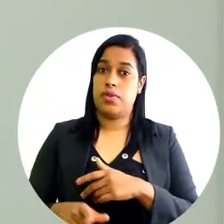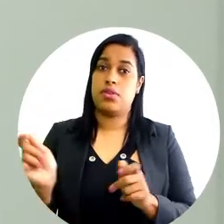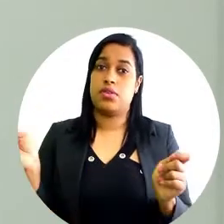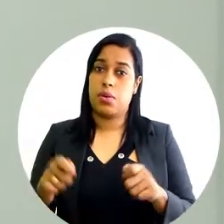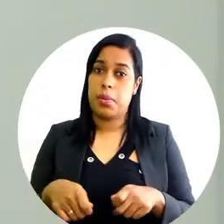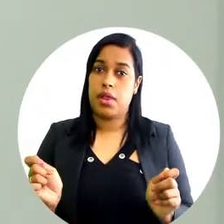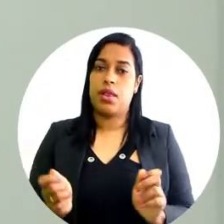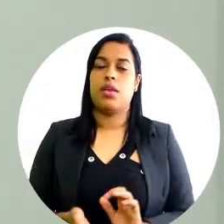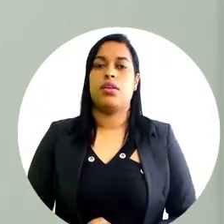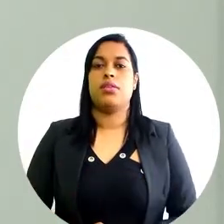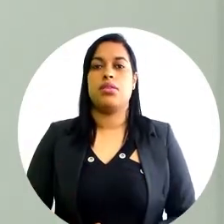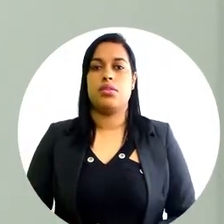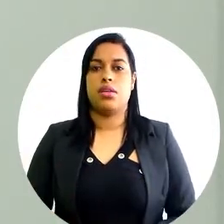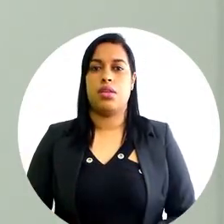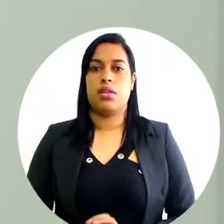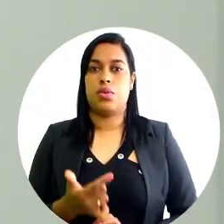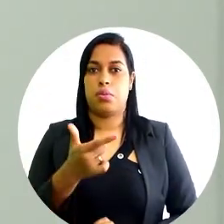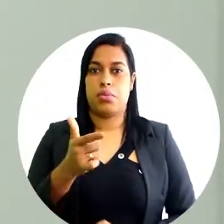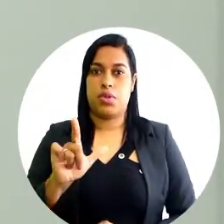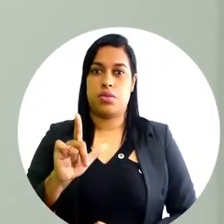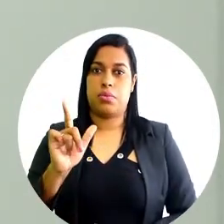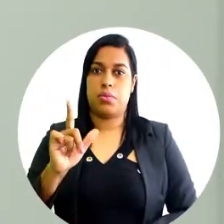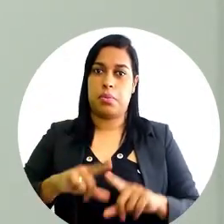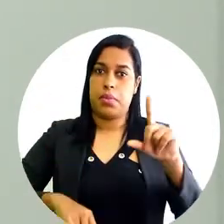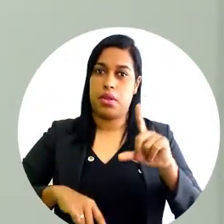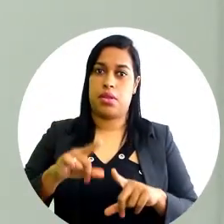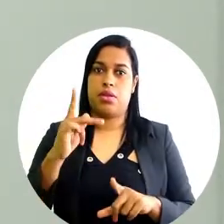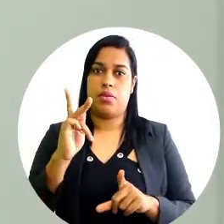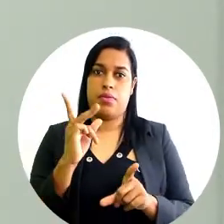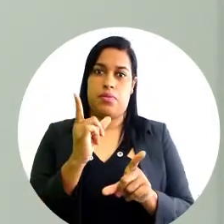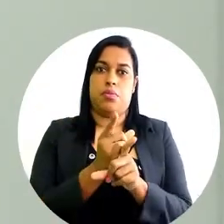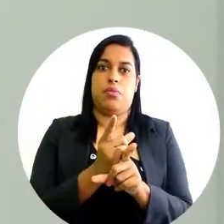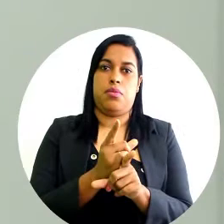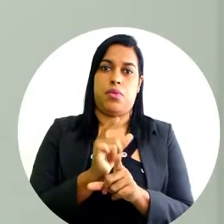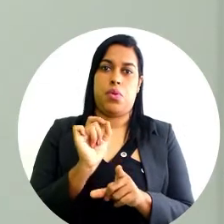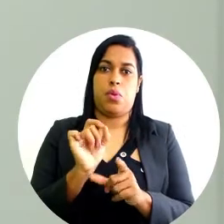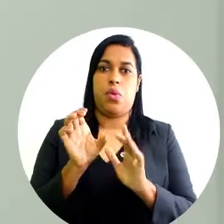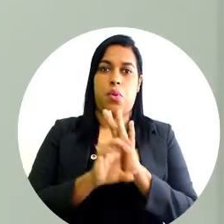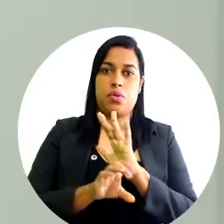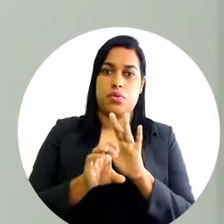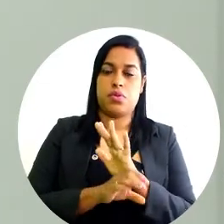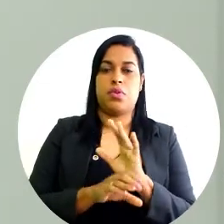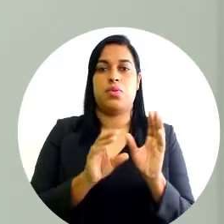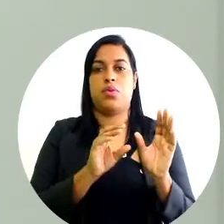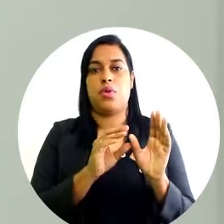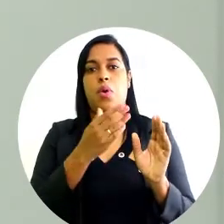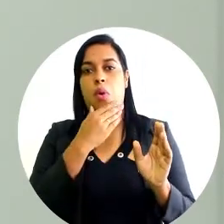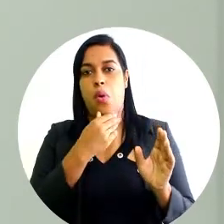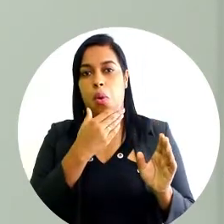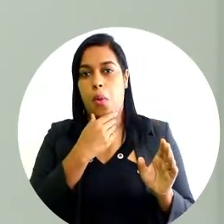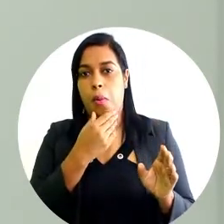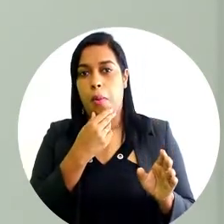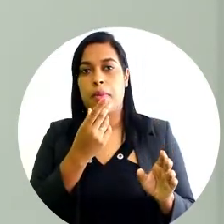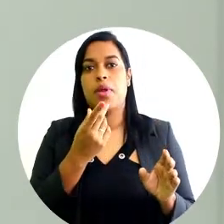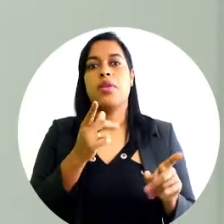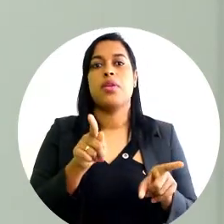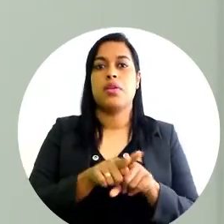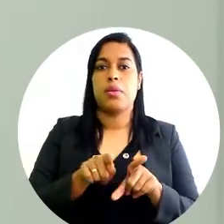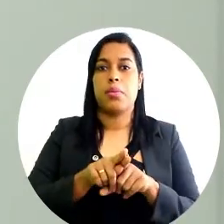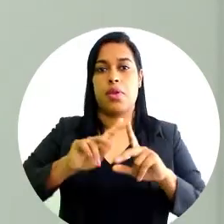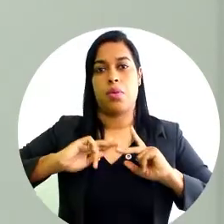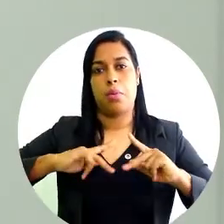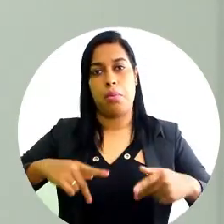pouco mais essa competência, no próprio material vocês identificam o conceito de terra, homem e